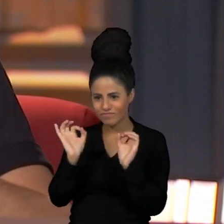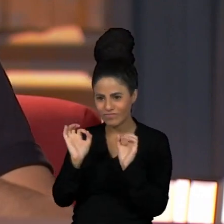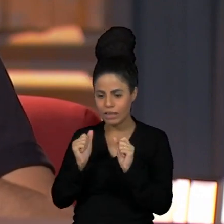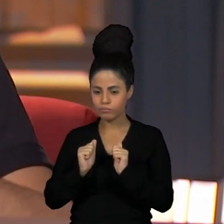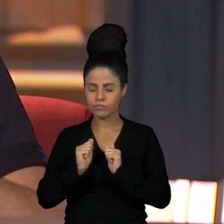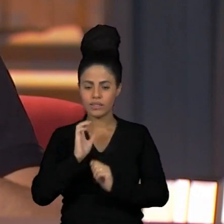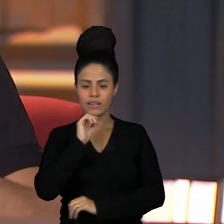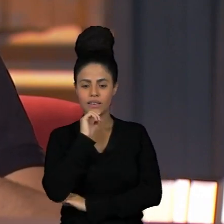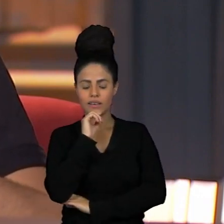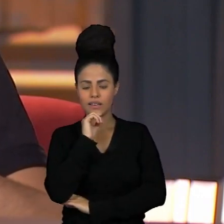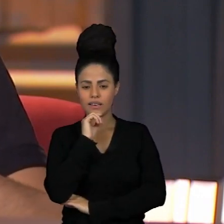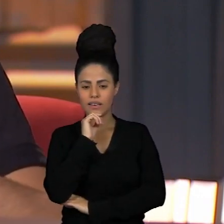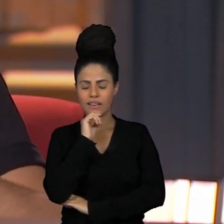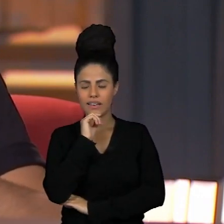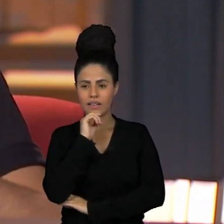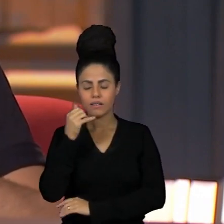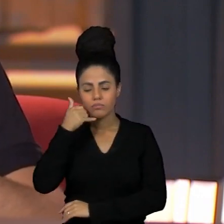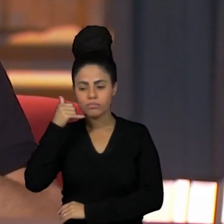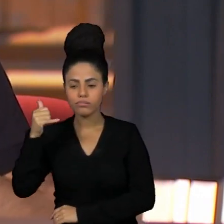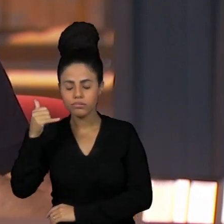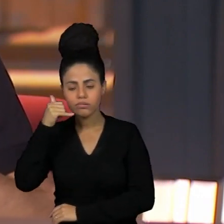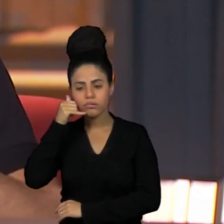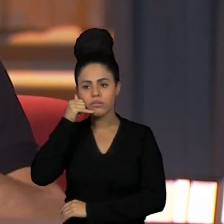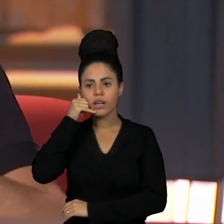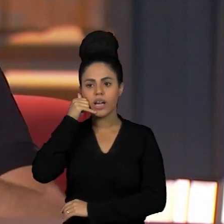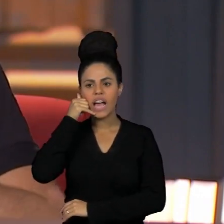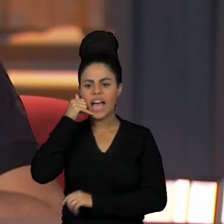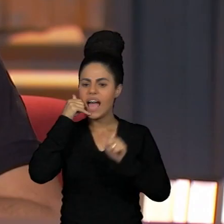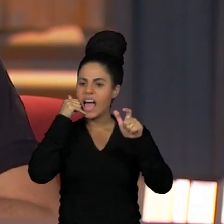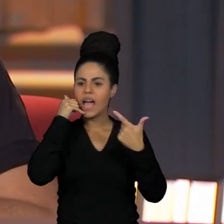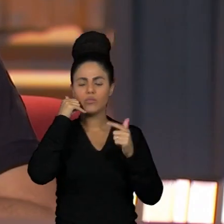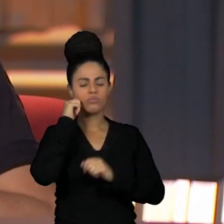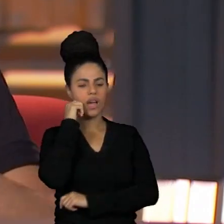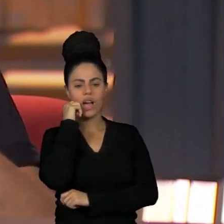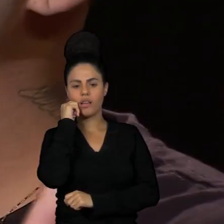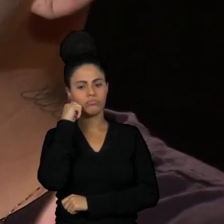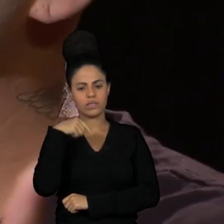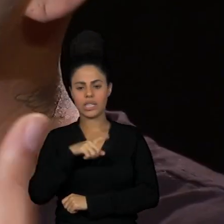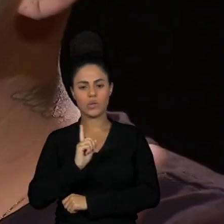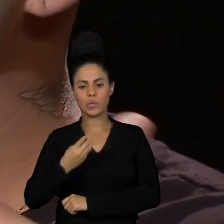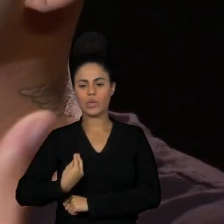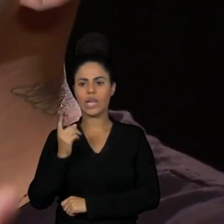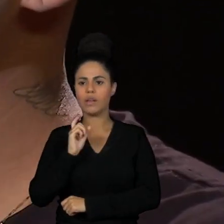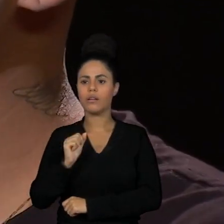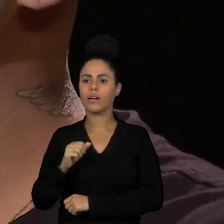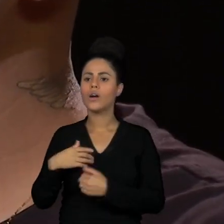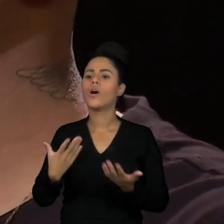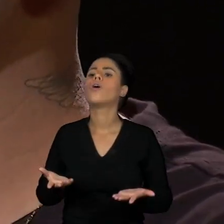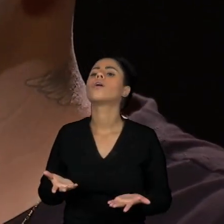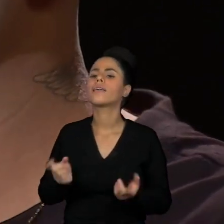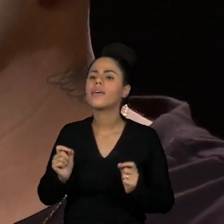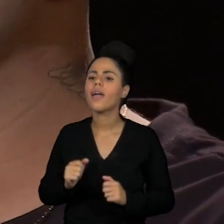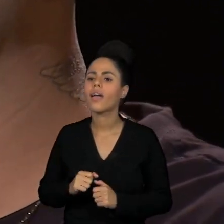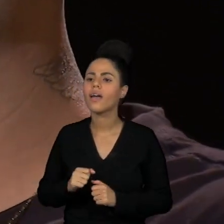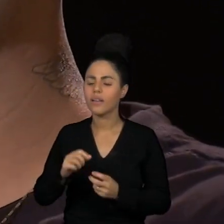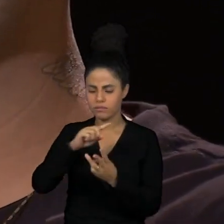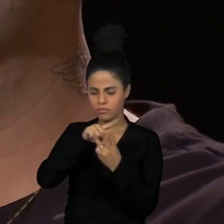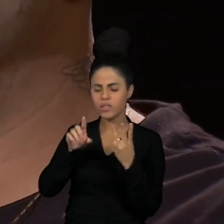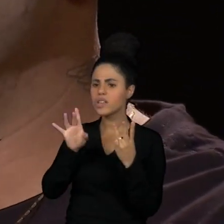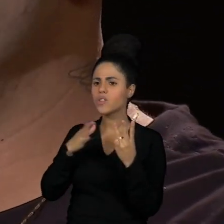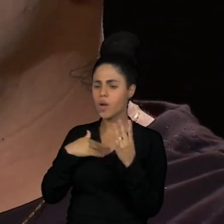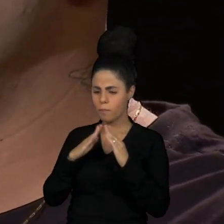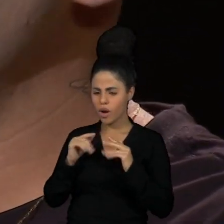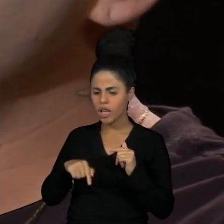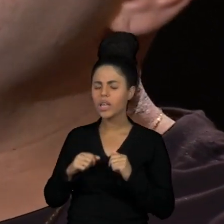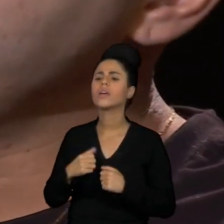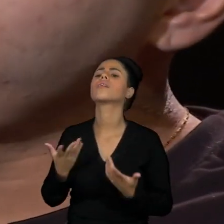telefone tocou. Aí minha avó falou, não, ele não tá, isso, aquilo. Eu falei, quem não tá, avó? Só mora eu, a senhora e minha mãe, né?